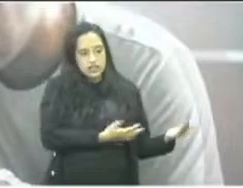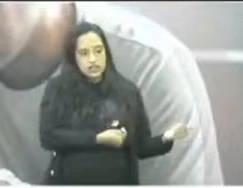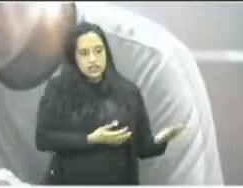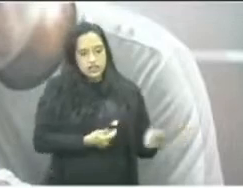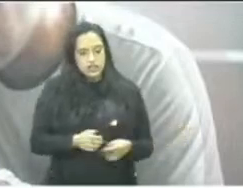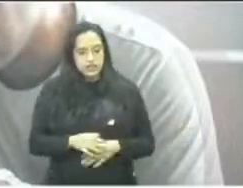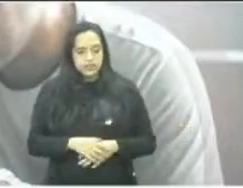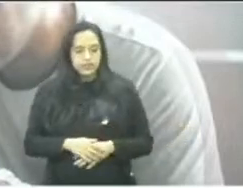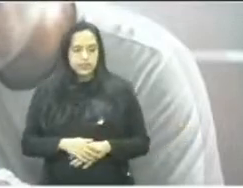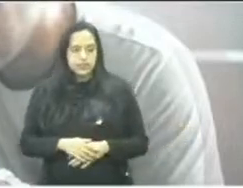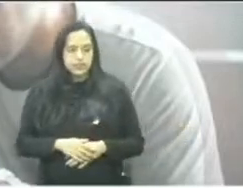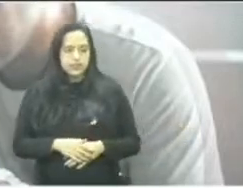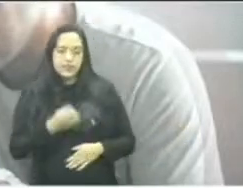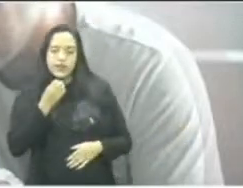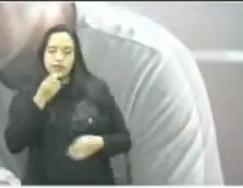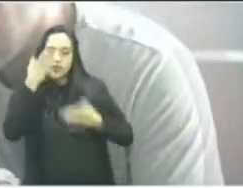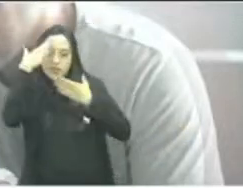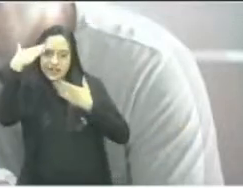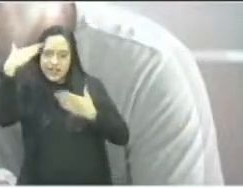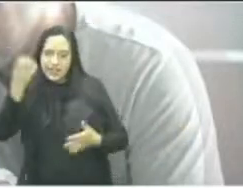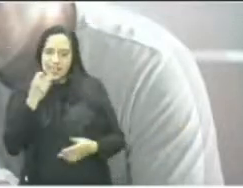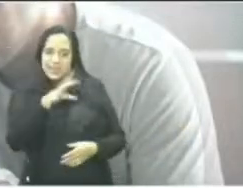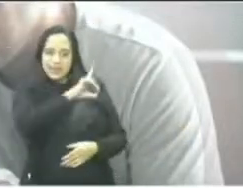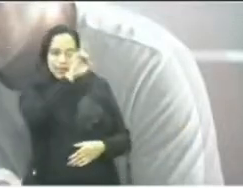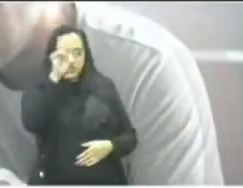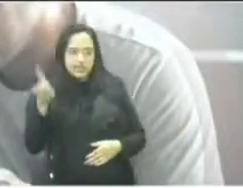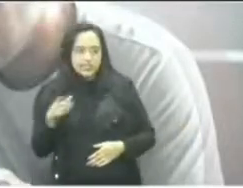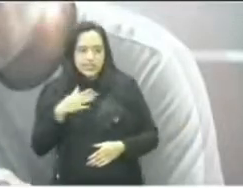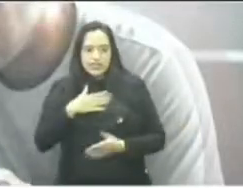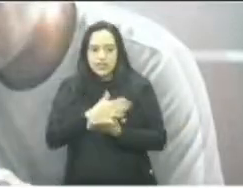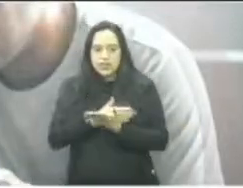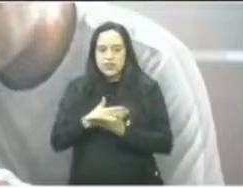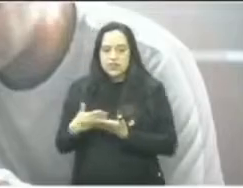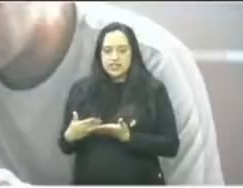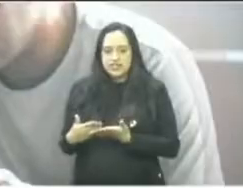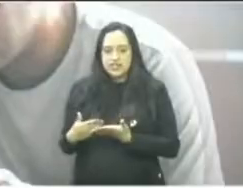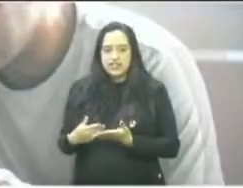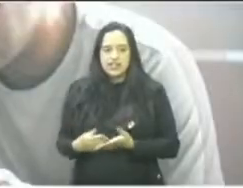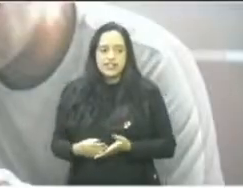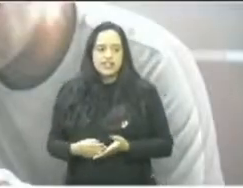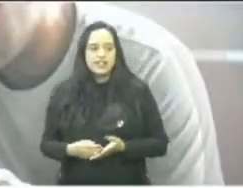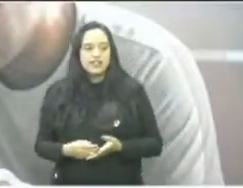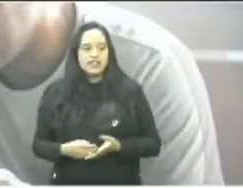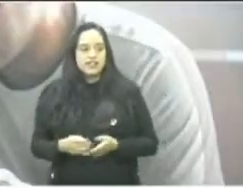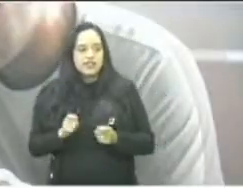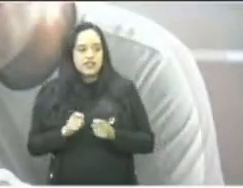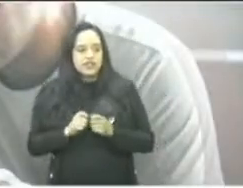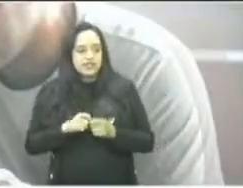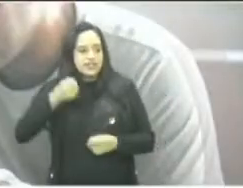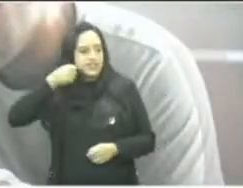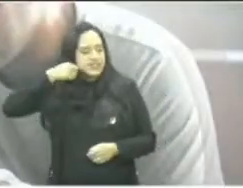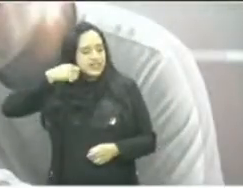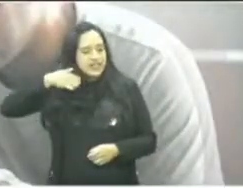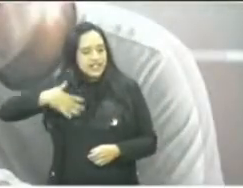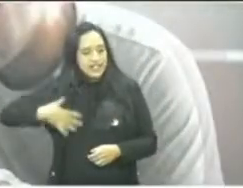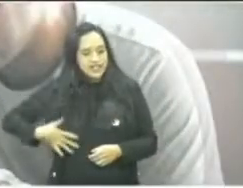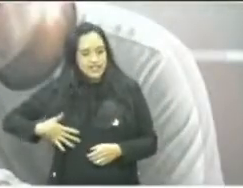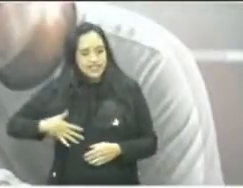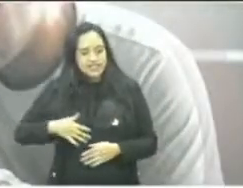Obrigada. Bom dia. Eu vou começar fazendo minha audiodescrição,